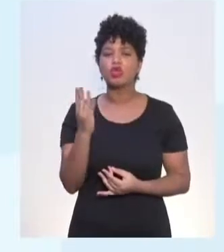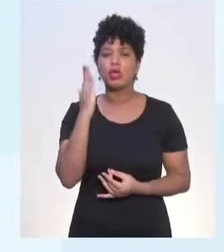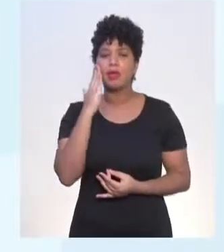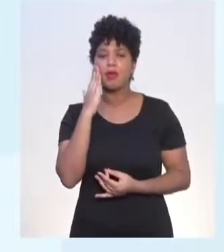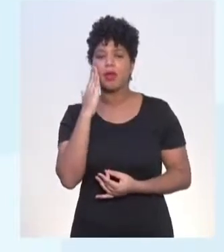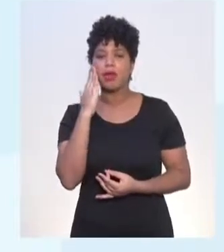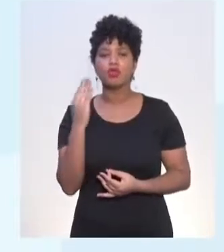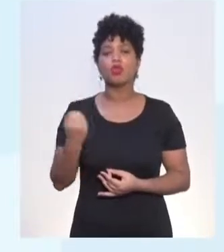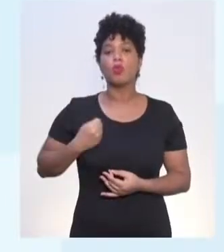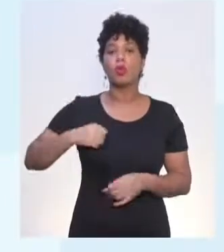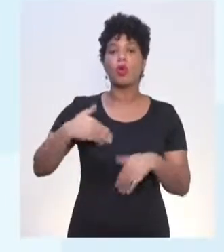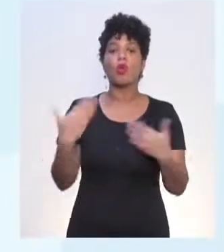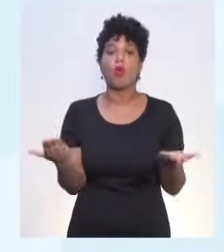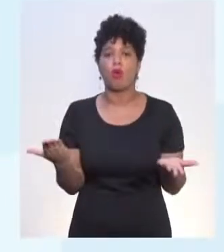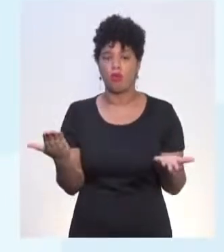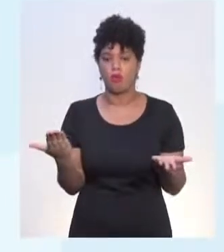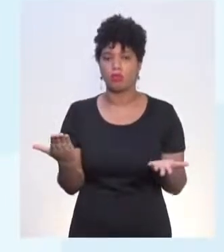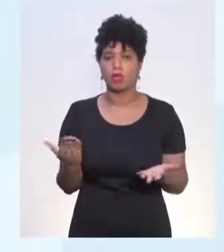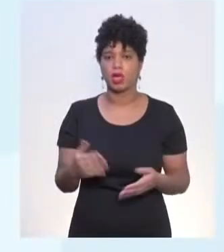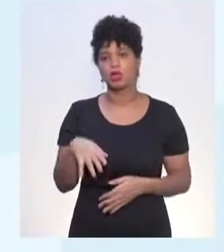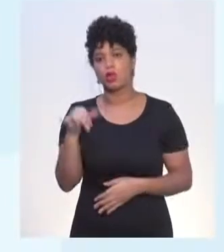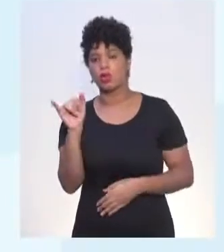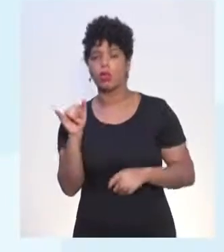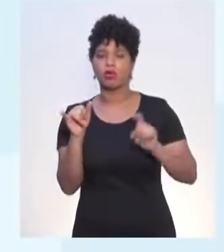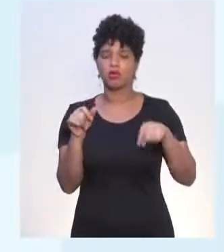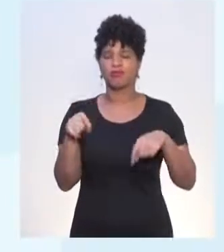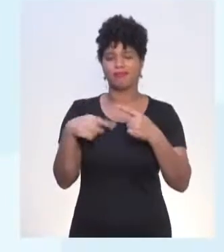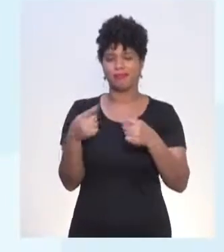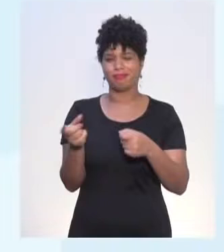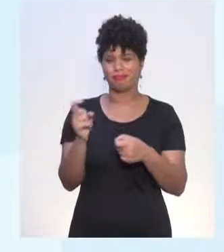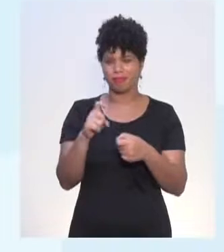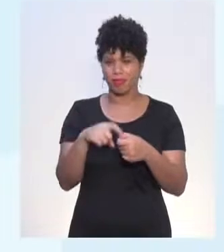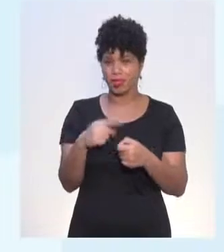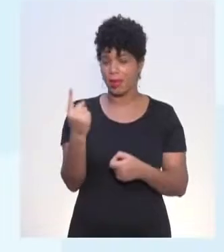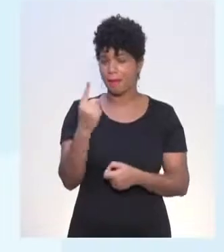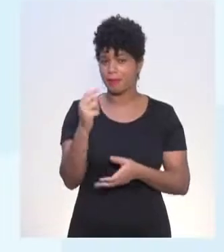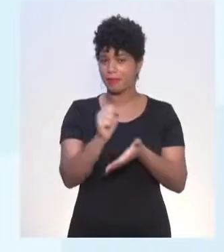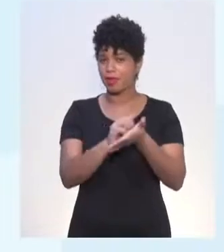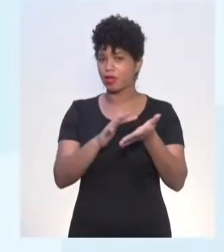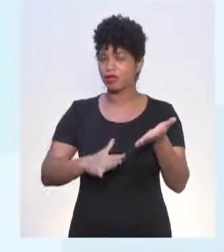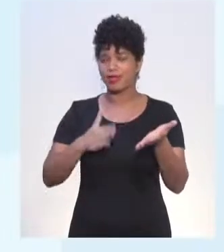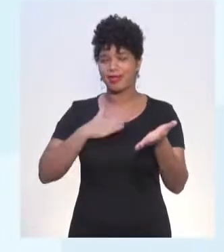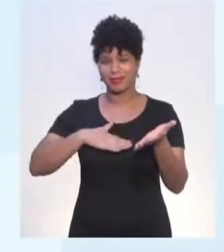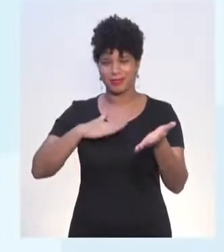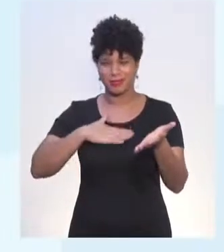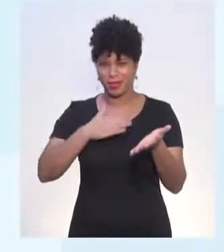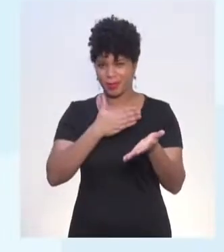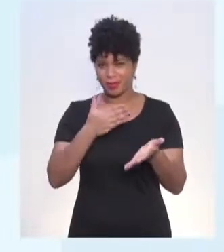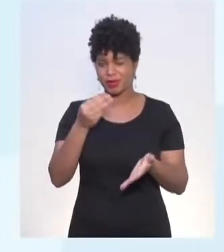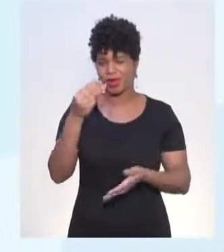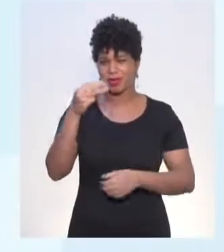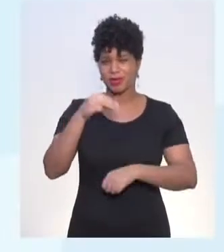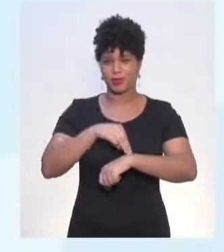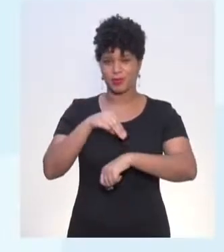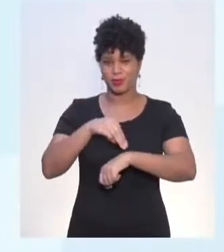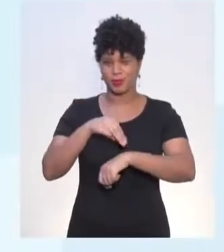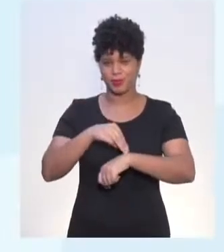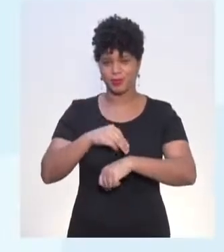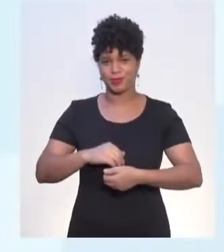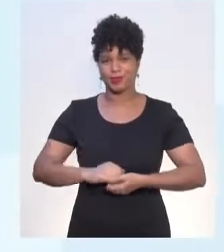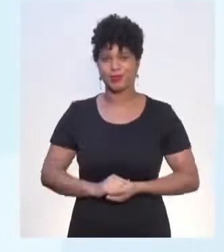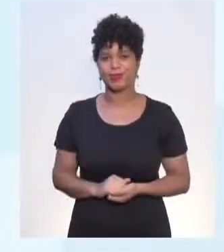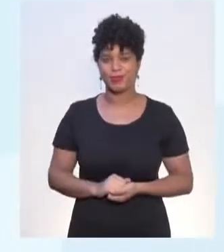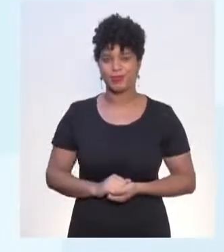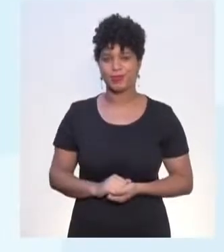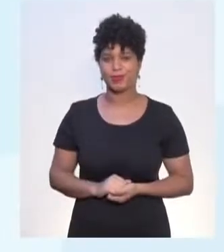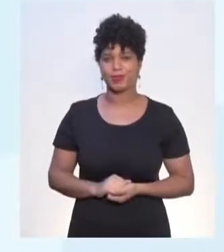par ordenado que representa esse ponto, e a gente já retorna. Primeira atividade, bem tranquilinha, 3 minutinhos, a gente já retorna,